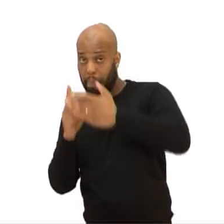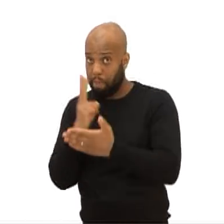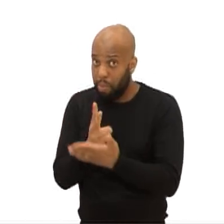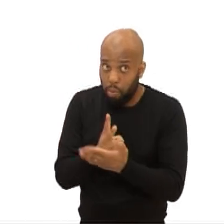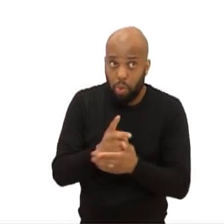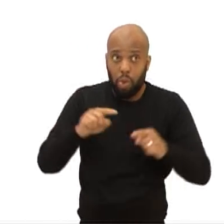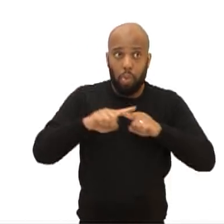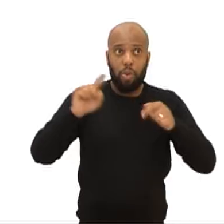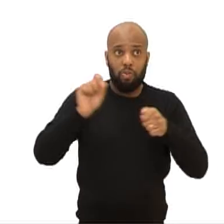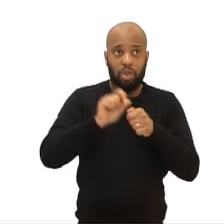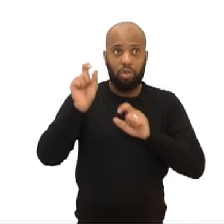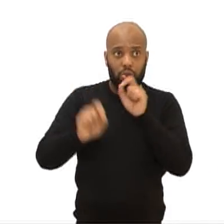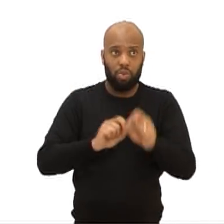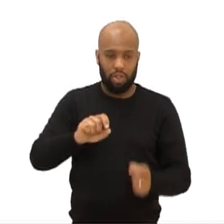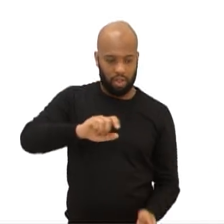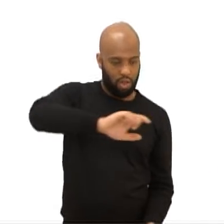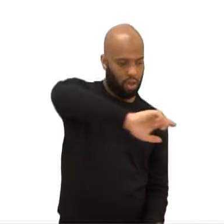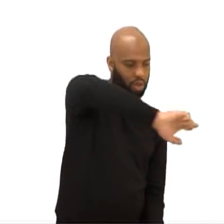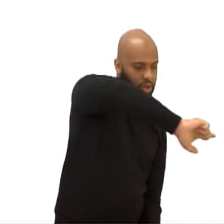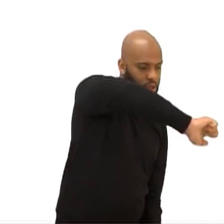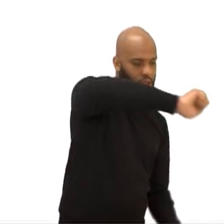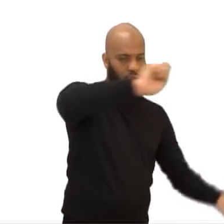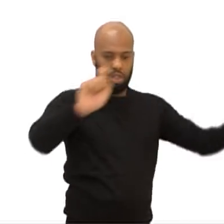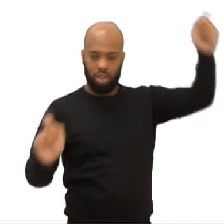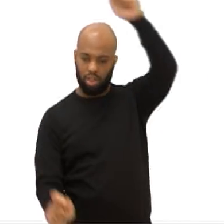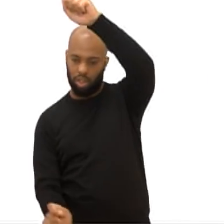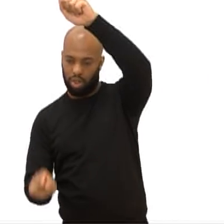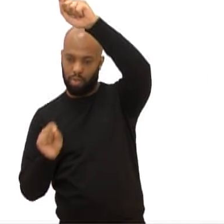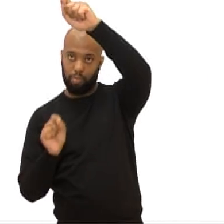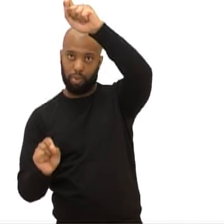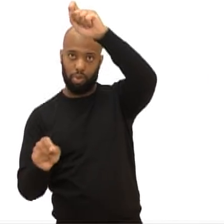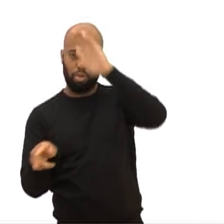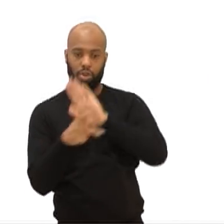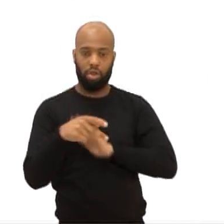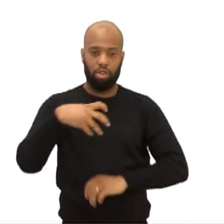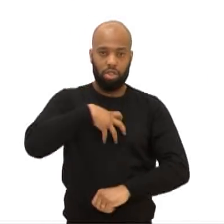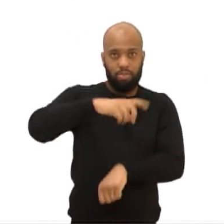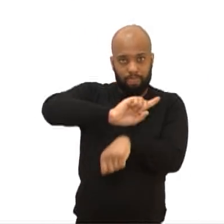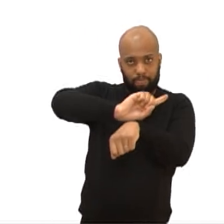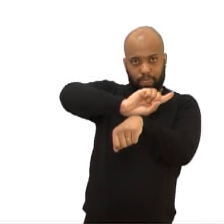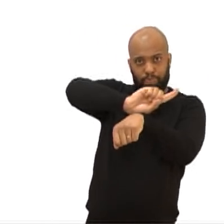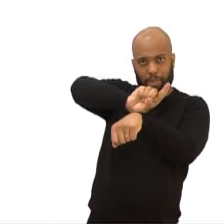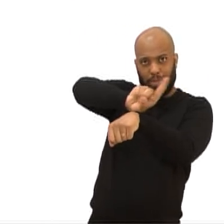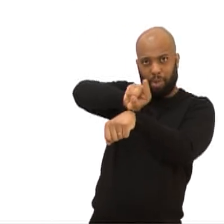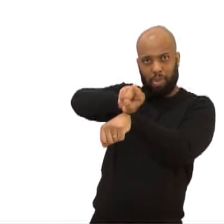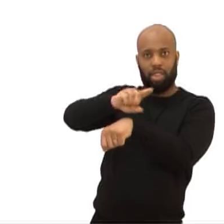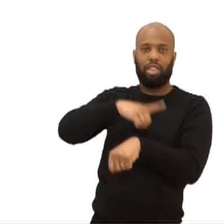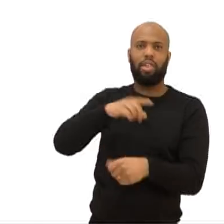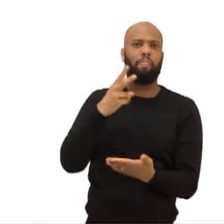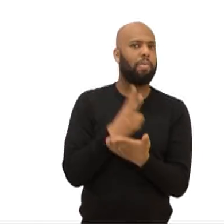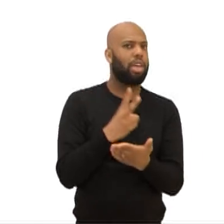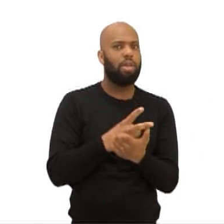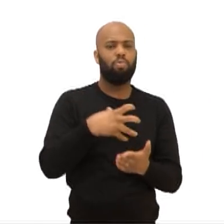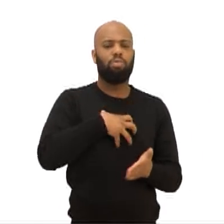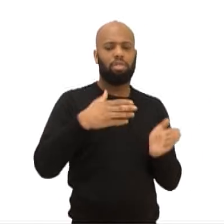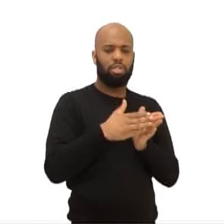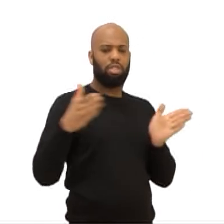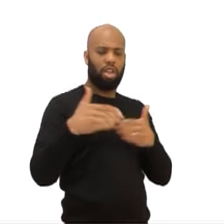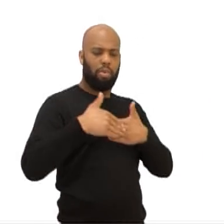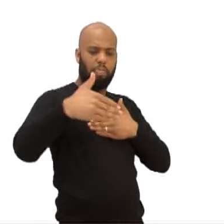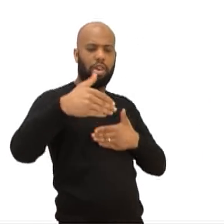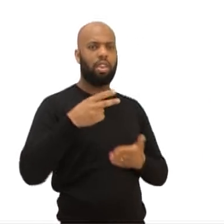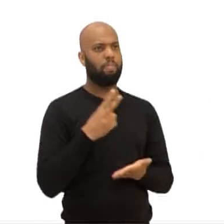ela é rotacionada no sentido horário. Então, a figura mantém a mesma proporção,